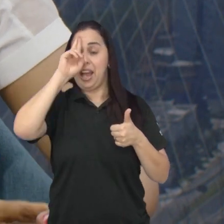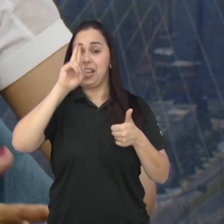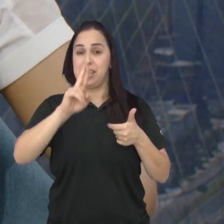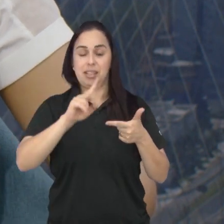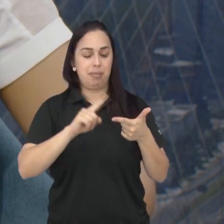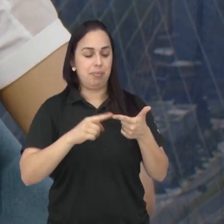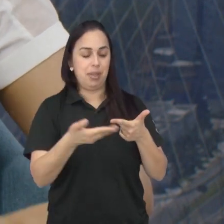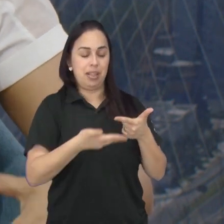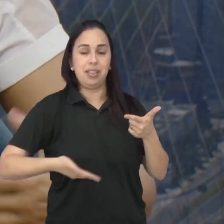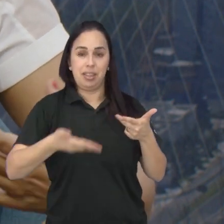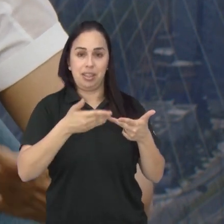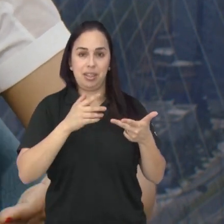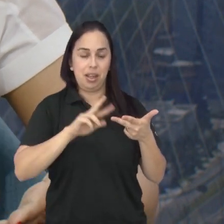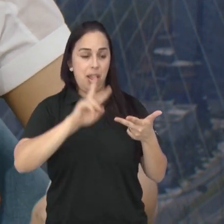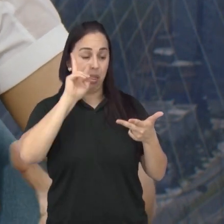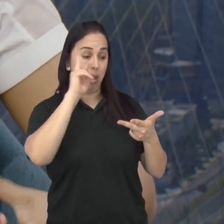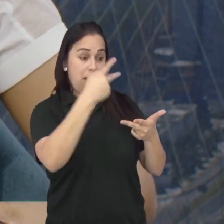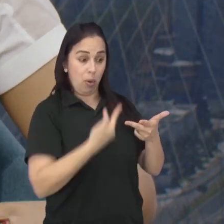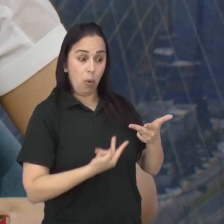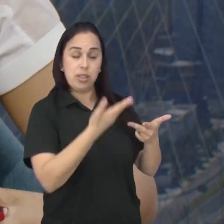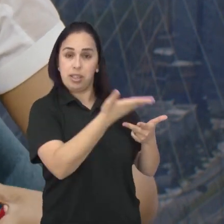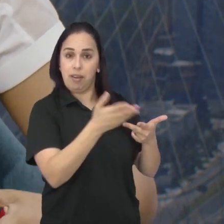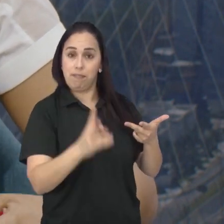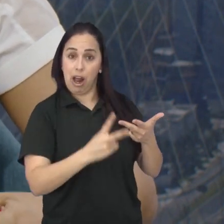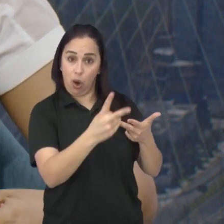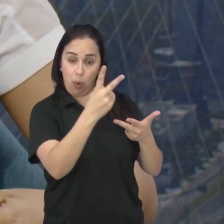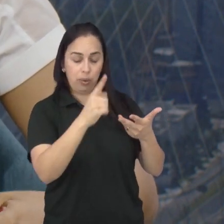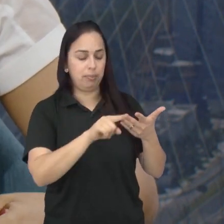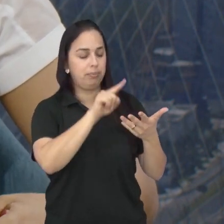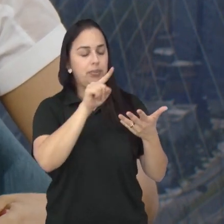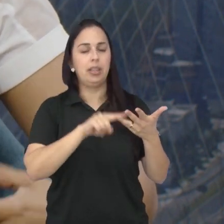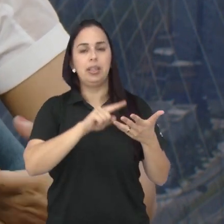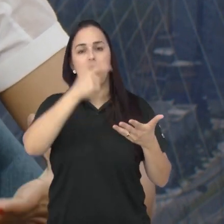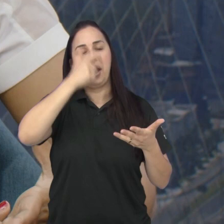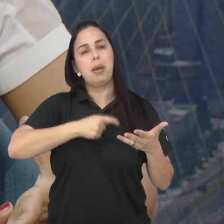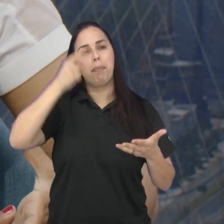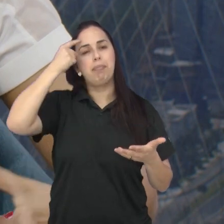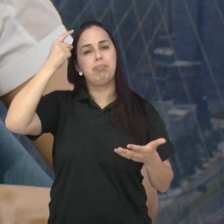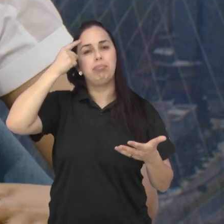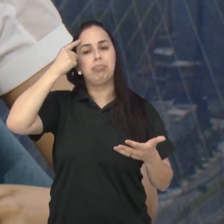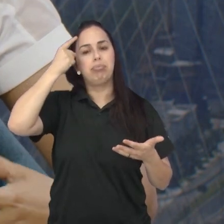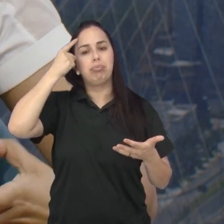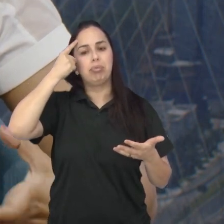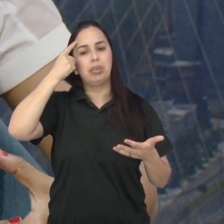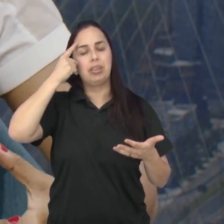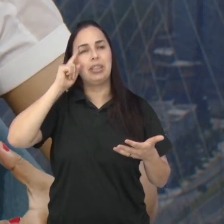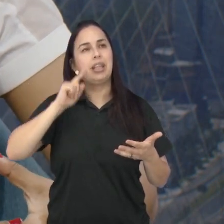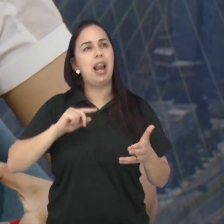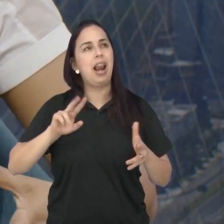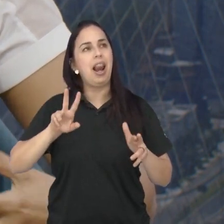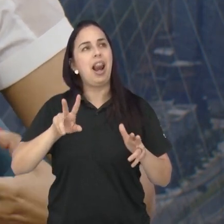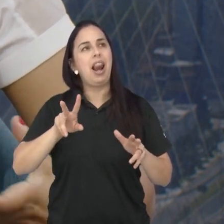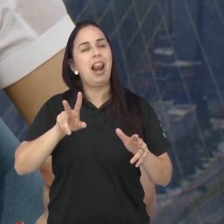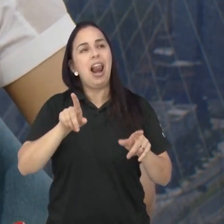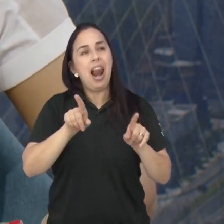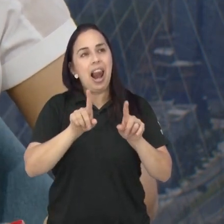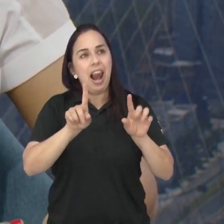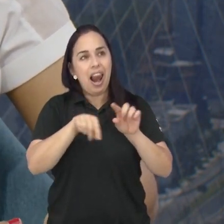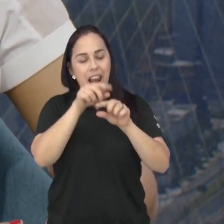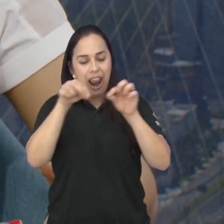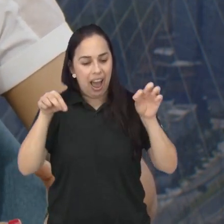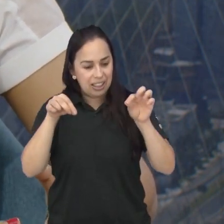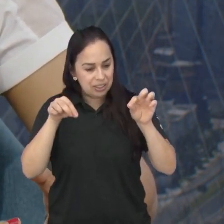da partilha, do reconhecimento do outro, que é uma coisa que eu sempre penso, né, quando falo de laços, né, o laço também